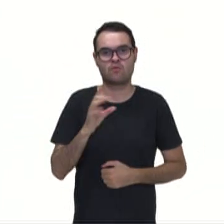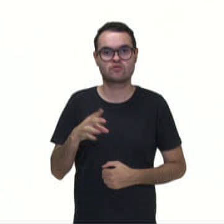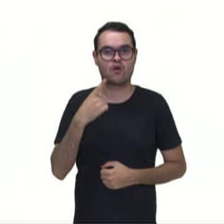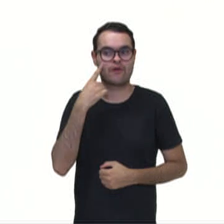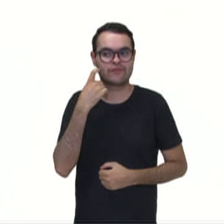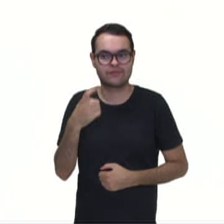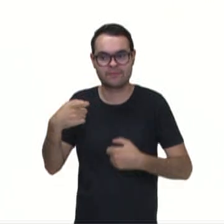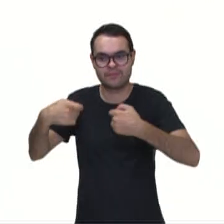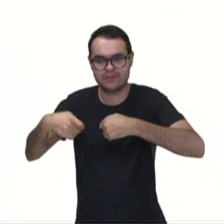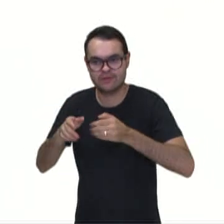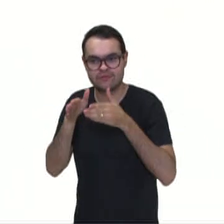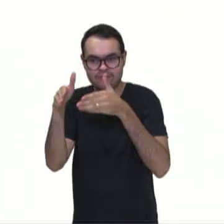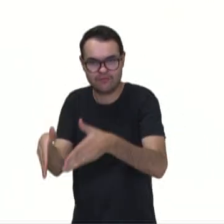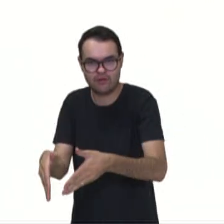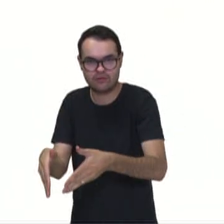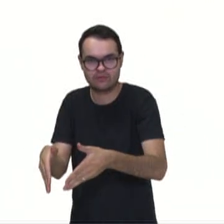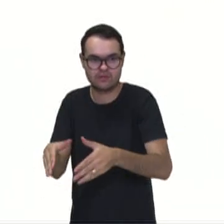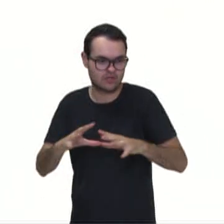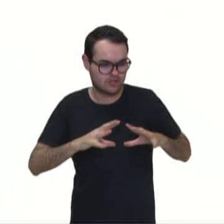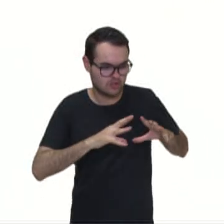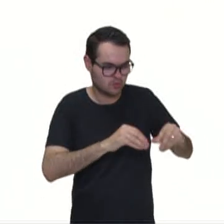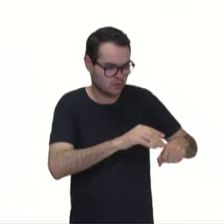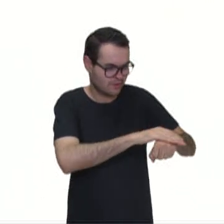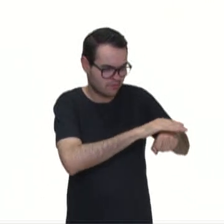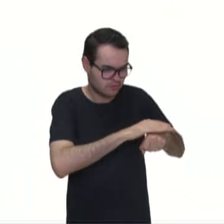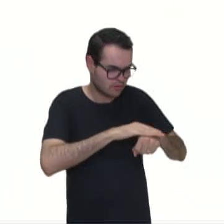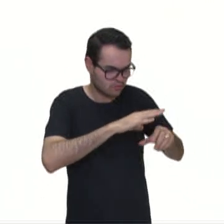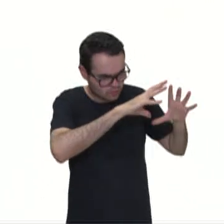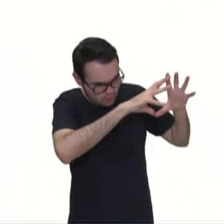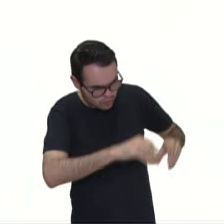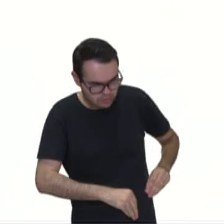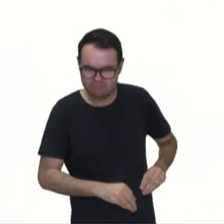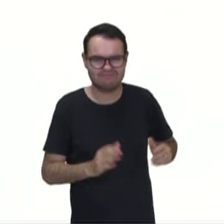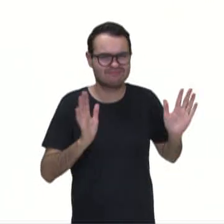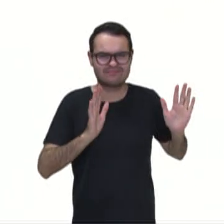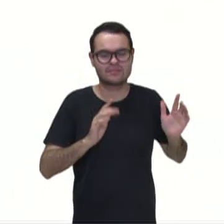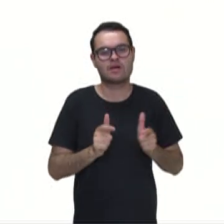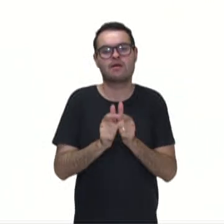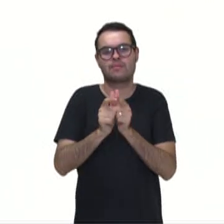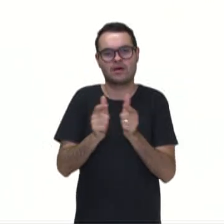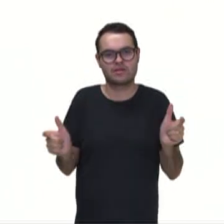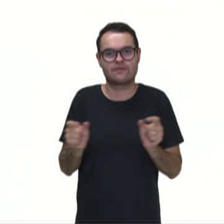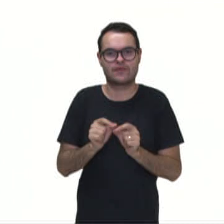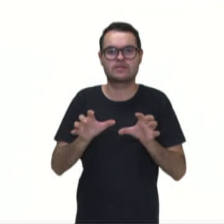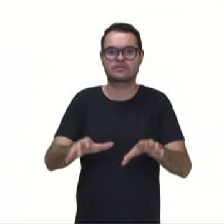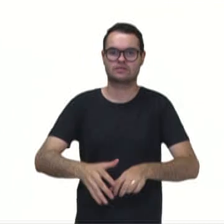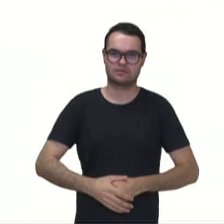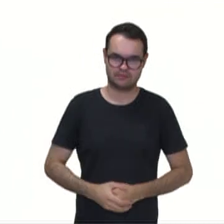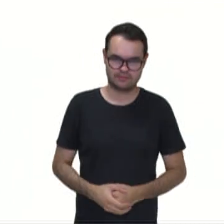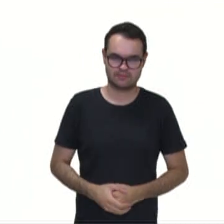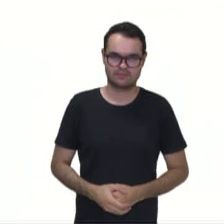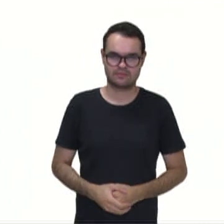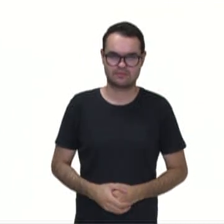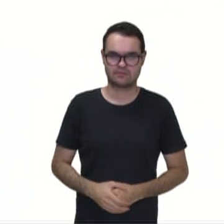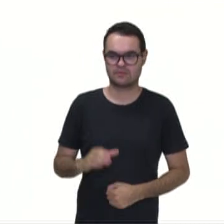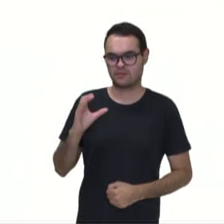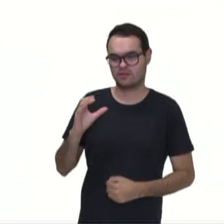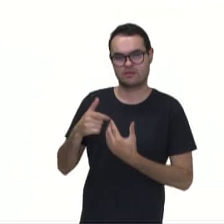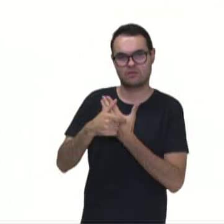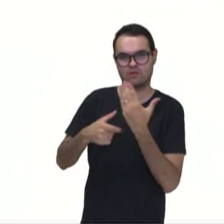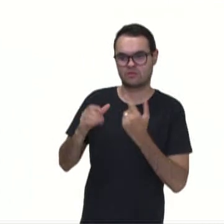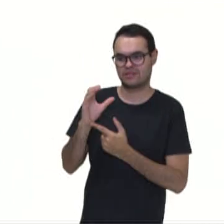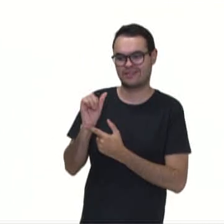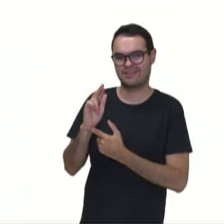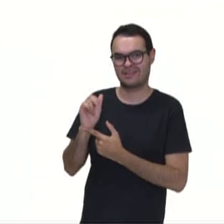realmente necessidade e não usar todas as funções. É o que a maioria das pessoas acaba fazendo. Valcir Carrasco, Veja